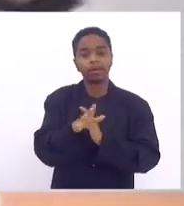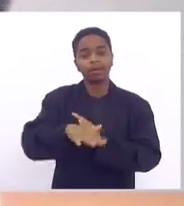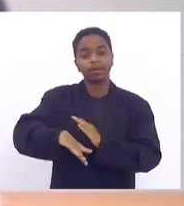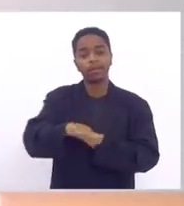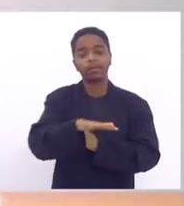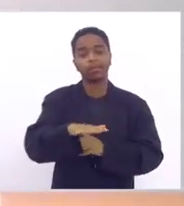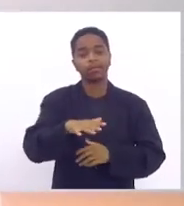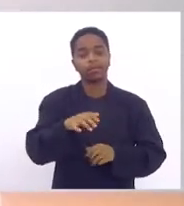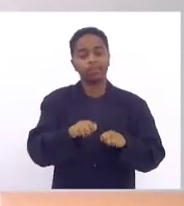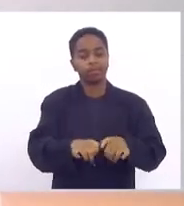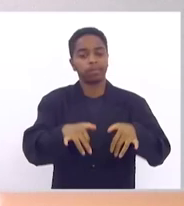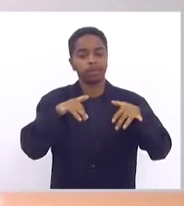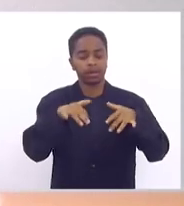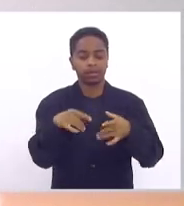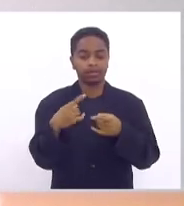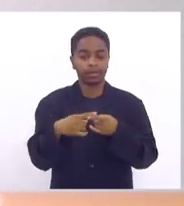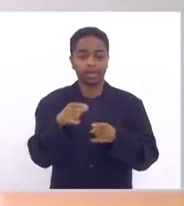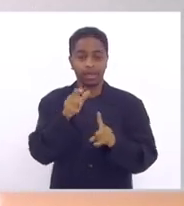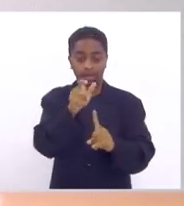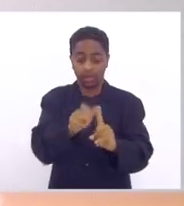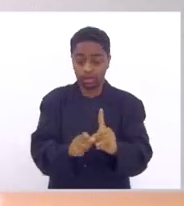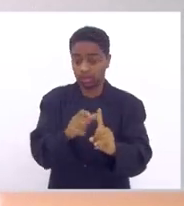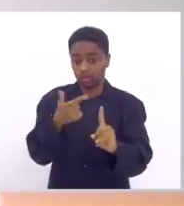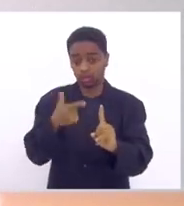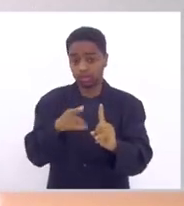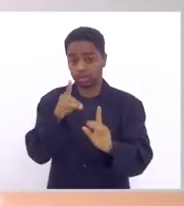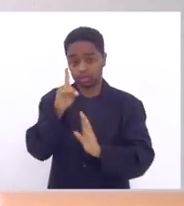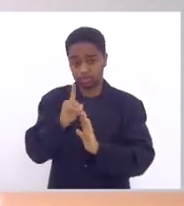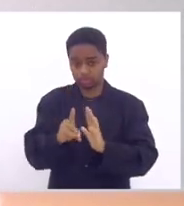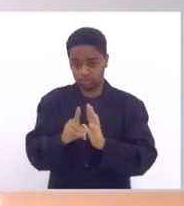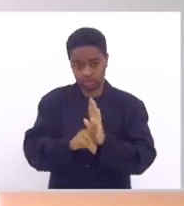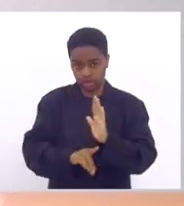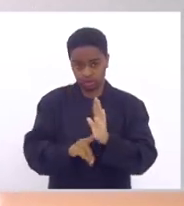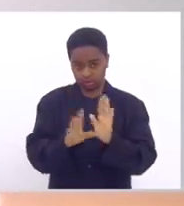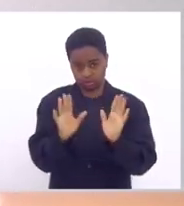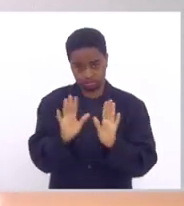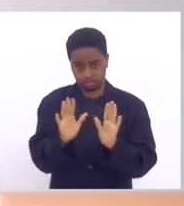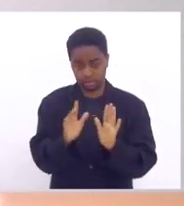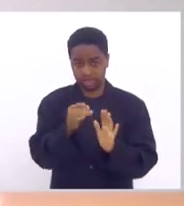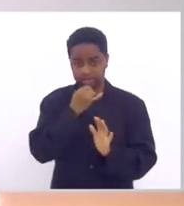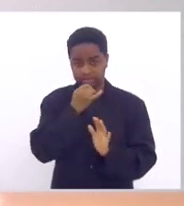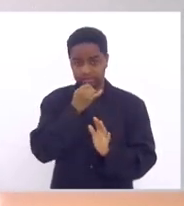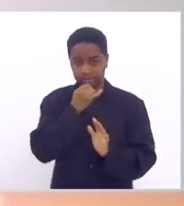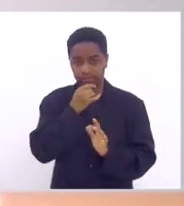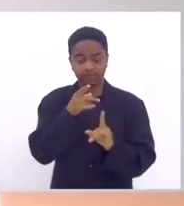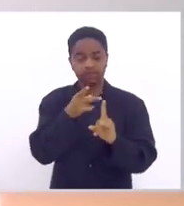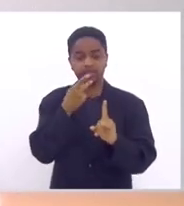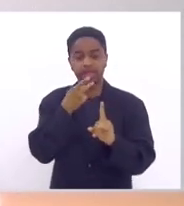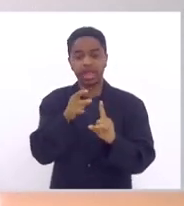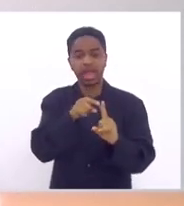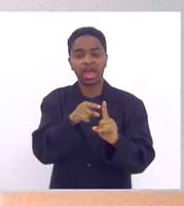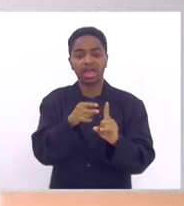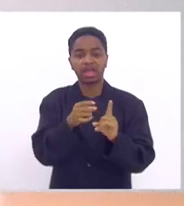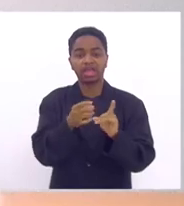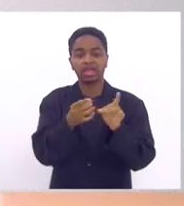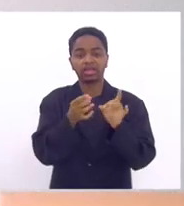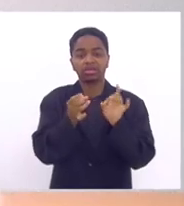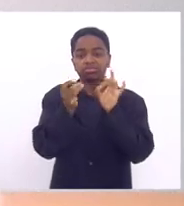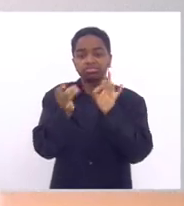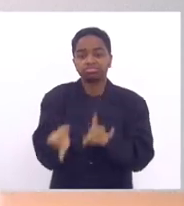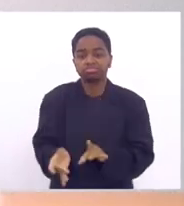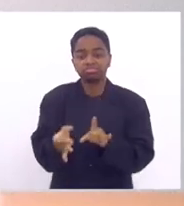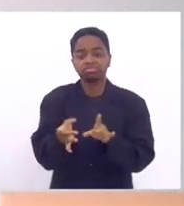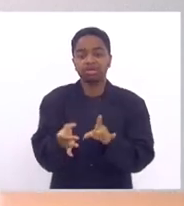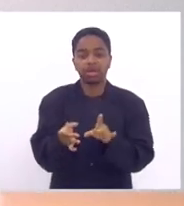ele ele não tem direito a é mero jogo e um jogo covarde dizer assim abra a mão da sua imunidade ele não pode a